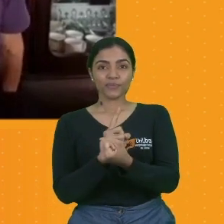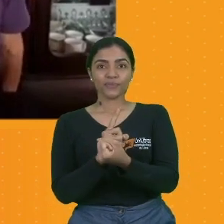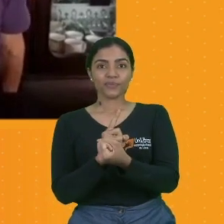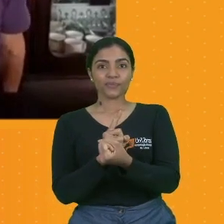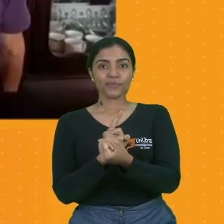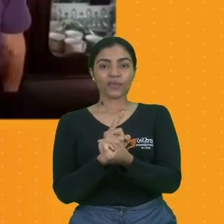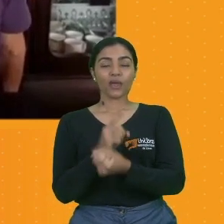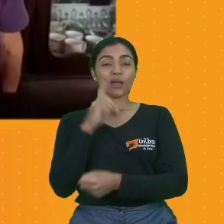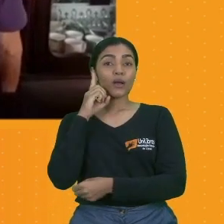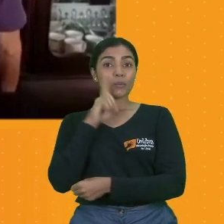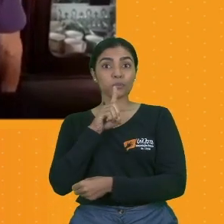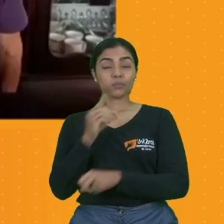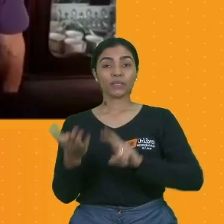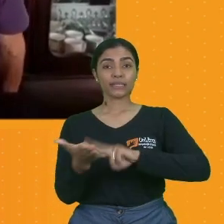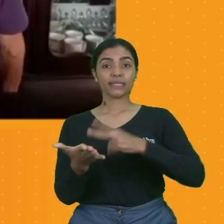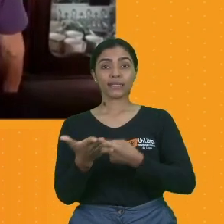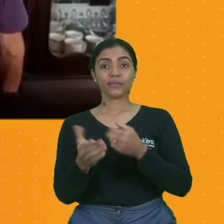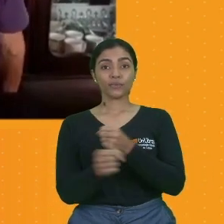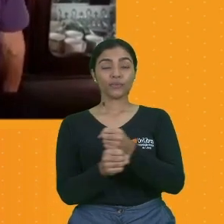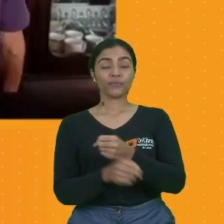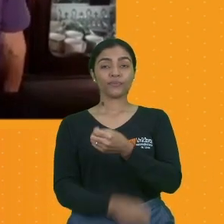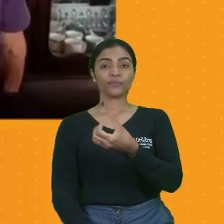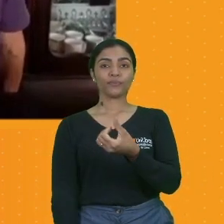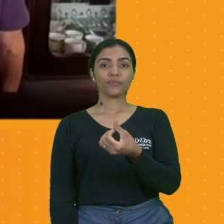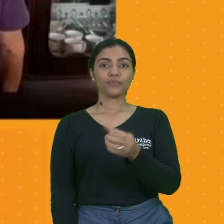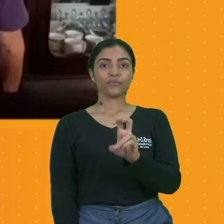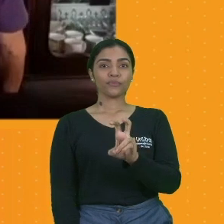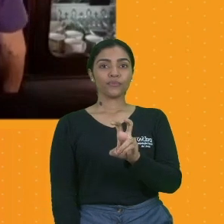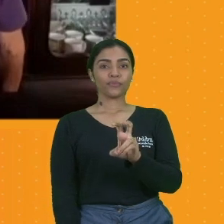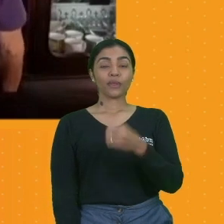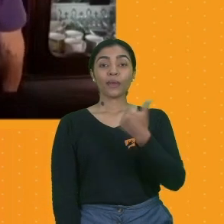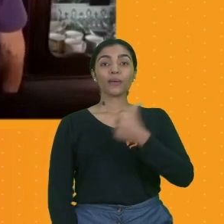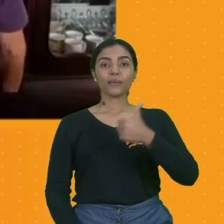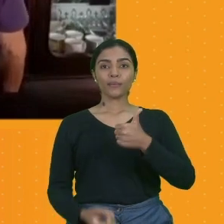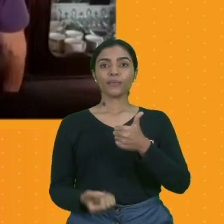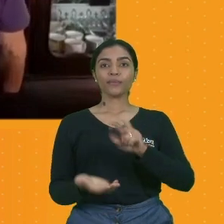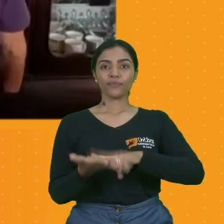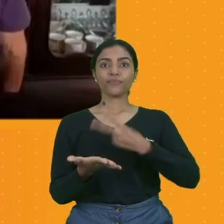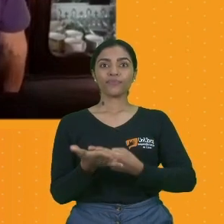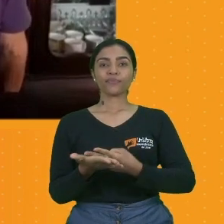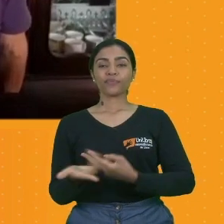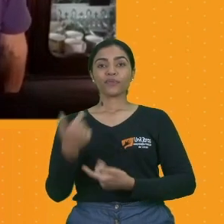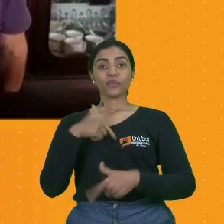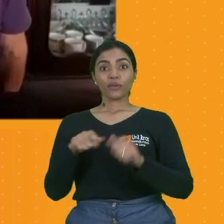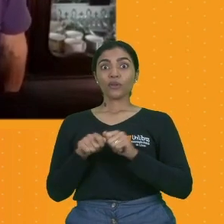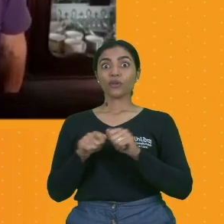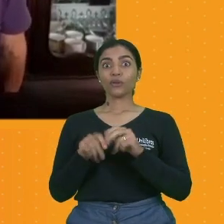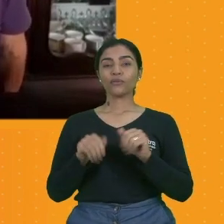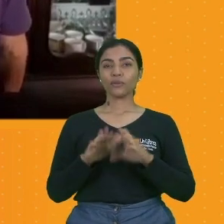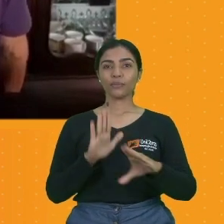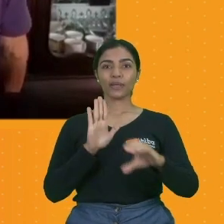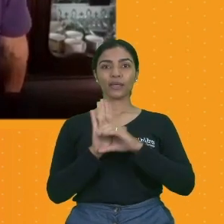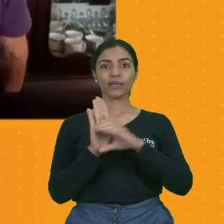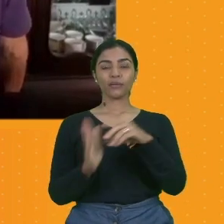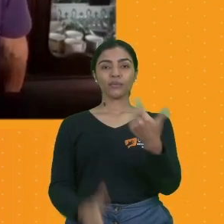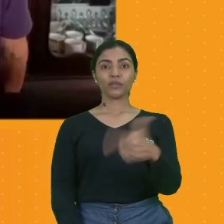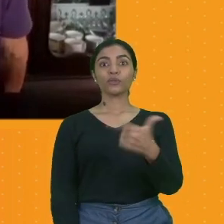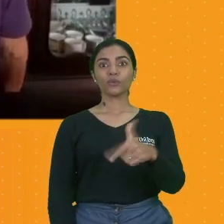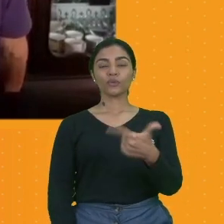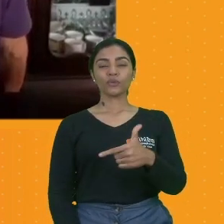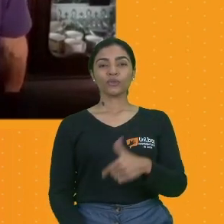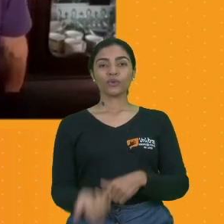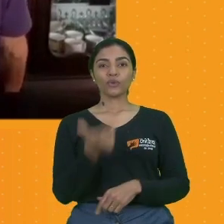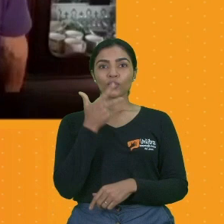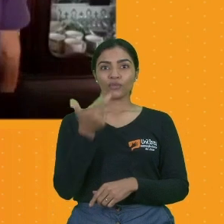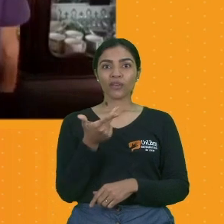americana foi traduzido em 65 comigo mas sempre temos segundo capítulo V do Art